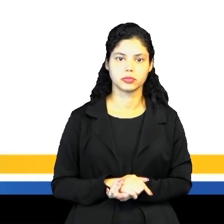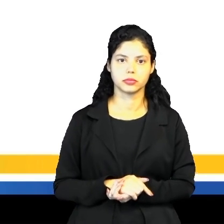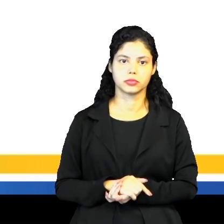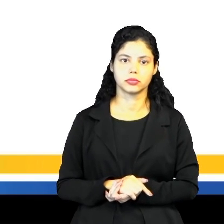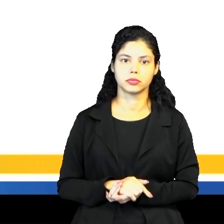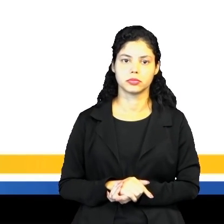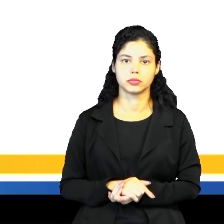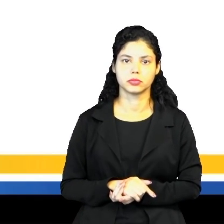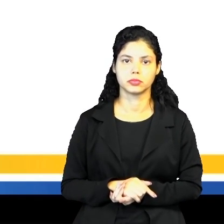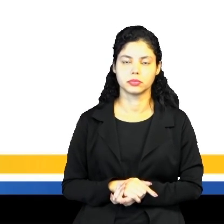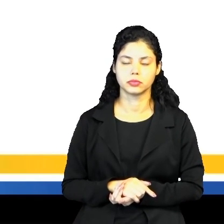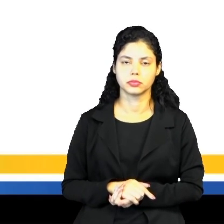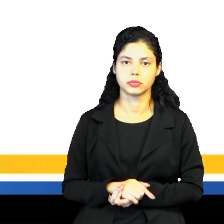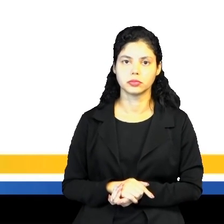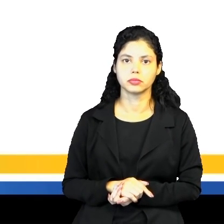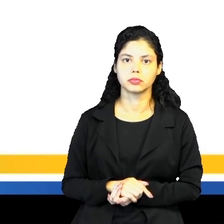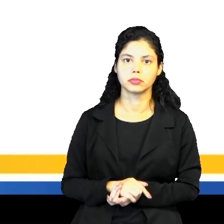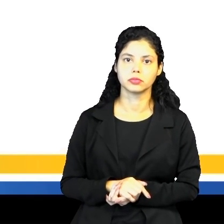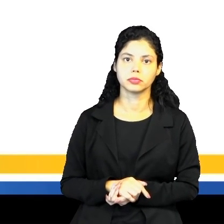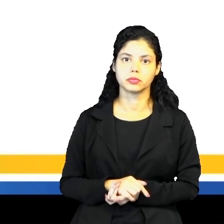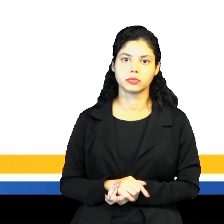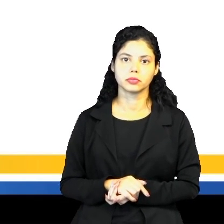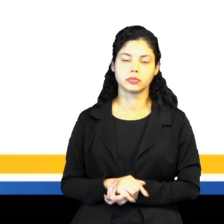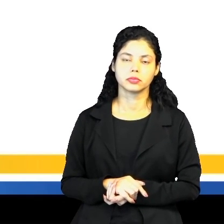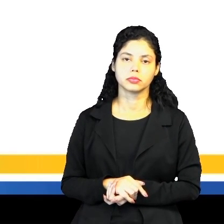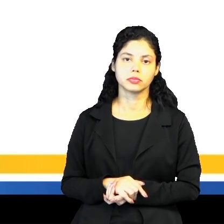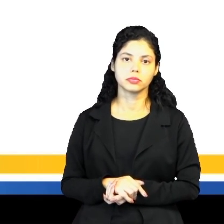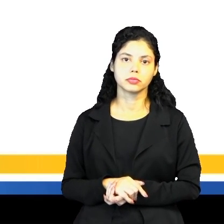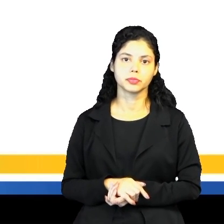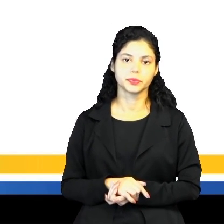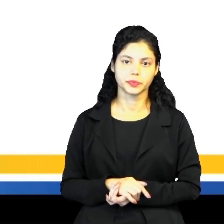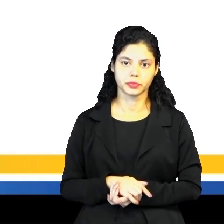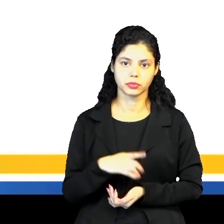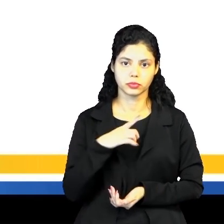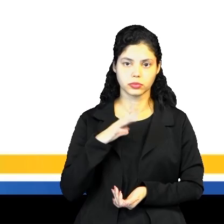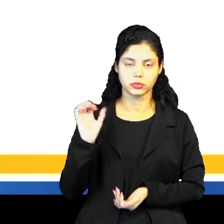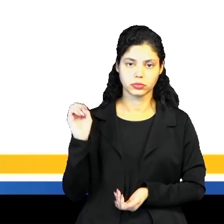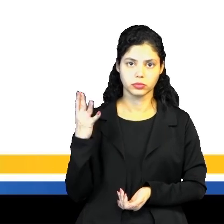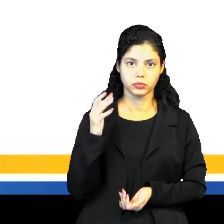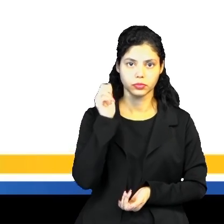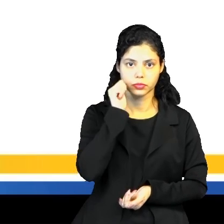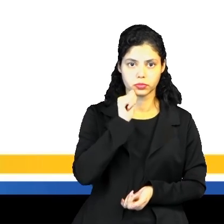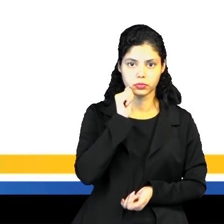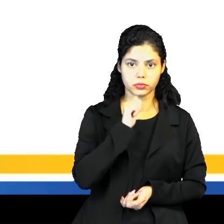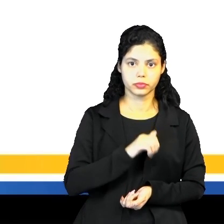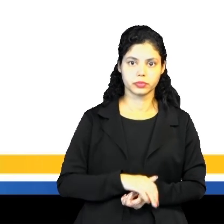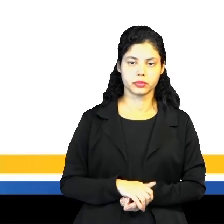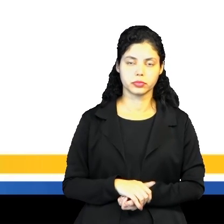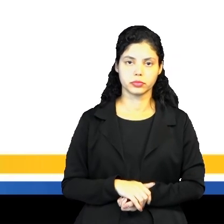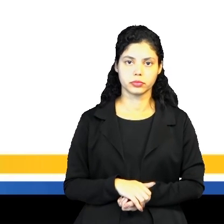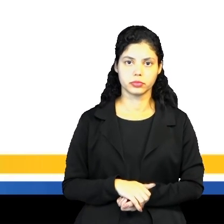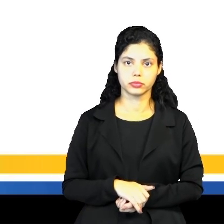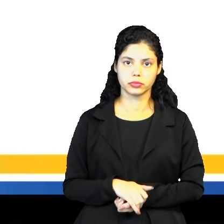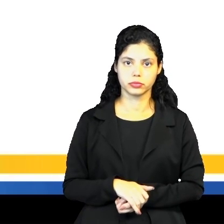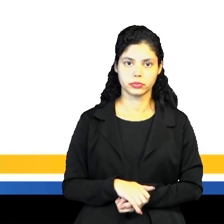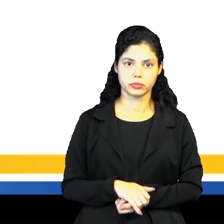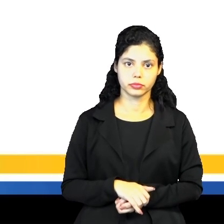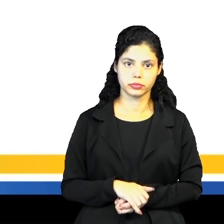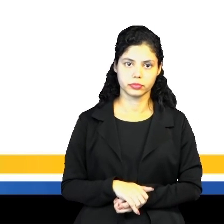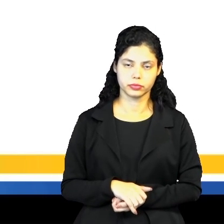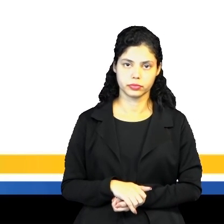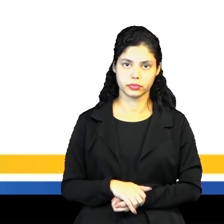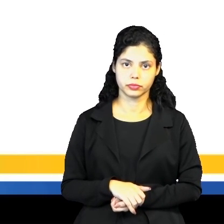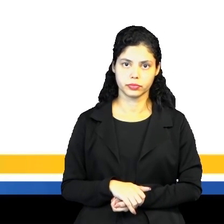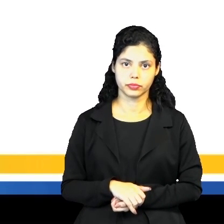personagem, como uma doce, né, e ágil mulher, né, e ágil menina, né? Então ele vai